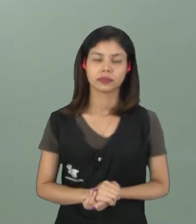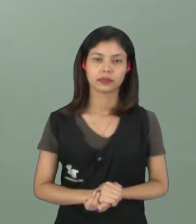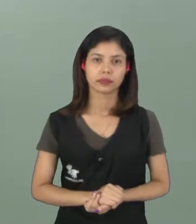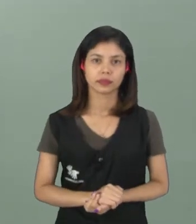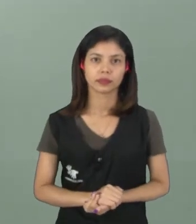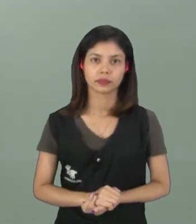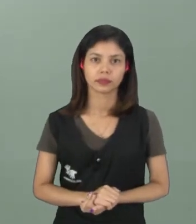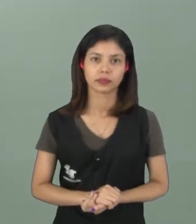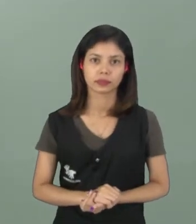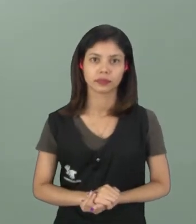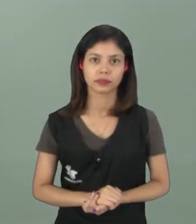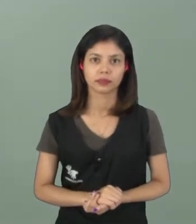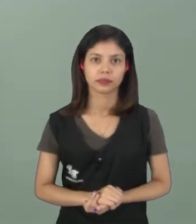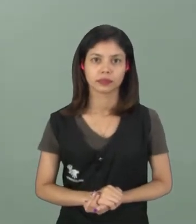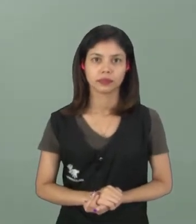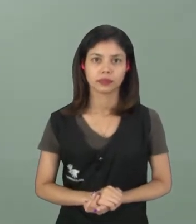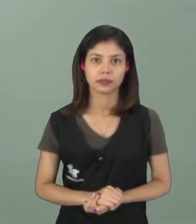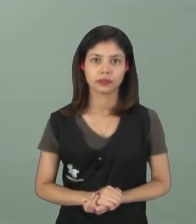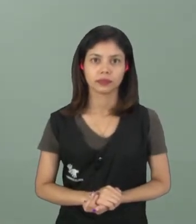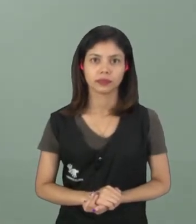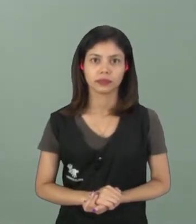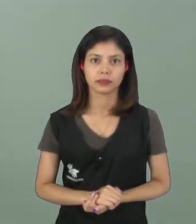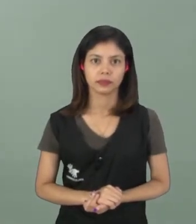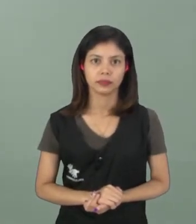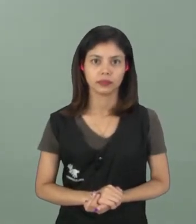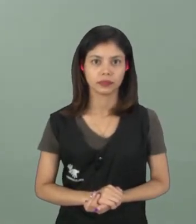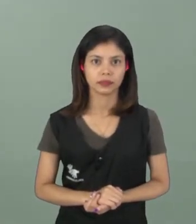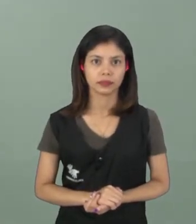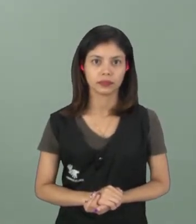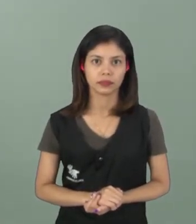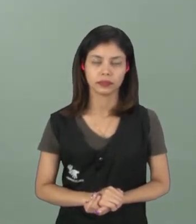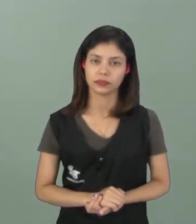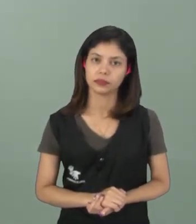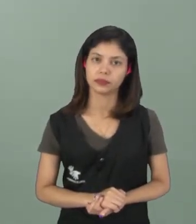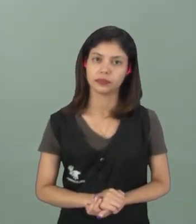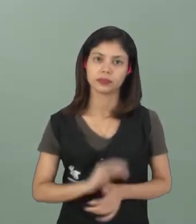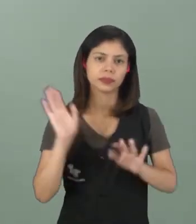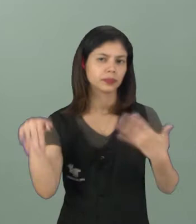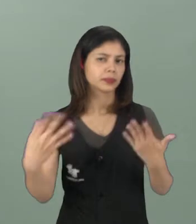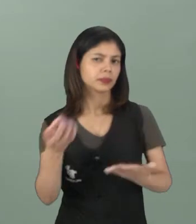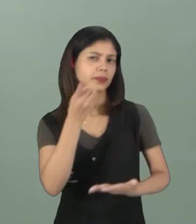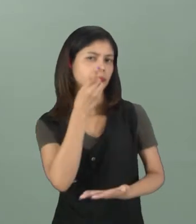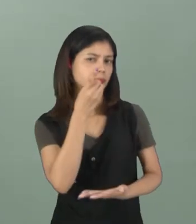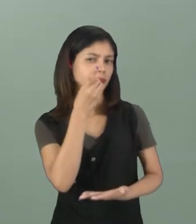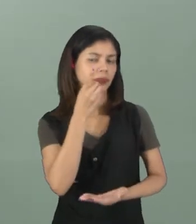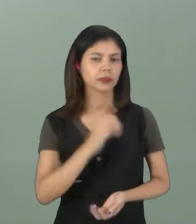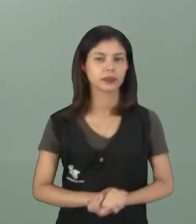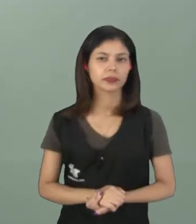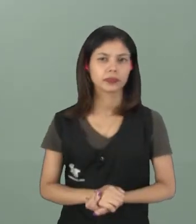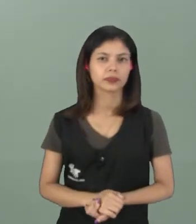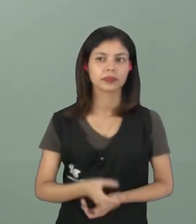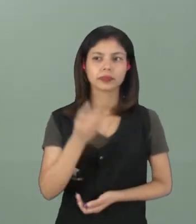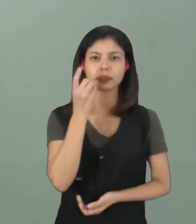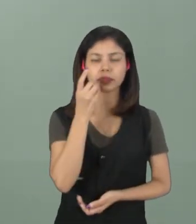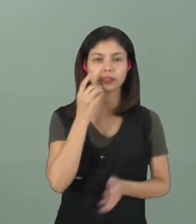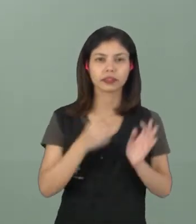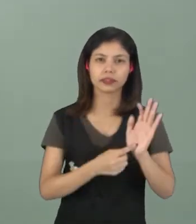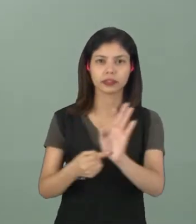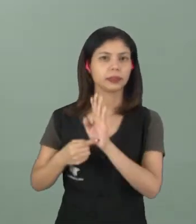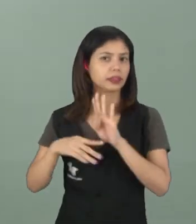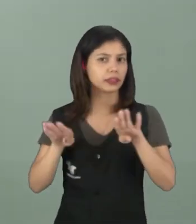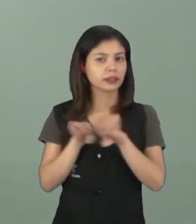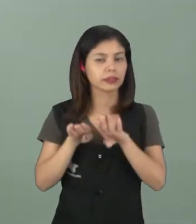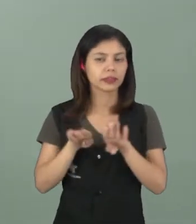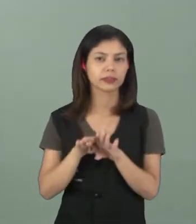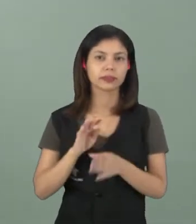chamar dia do indígena tá bom ou é esse dia um e o dia em que